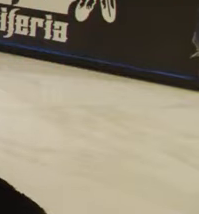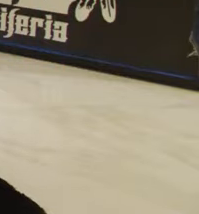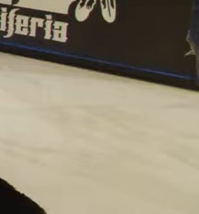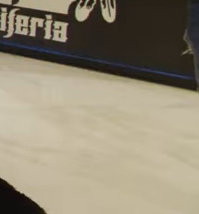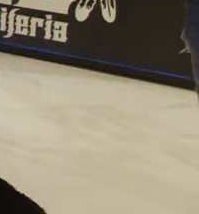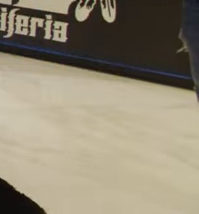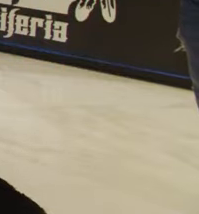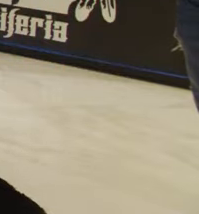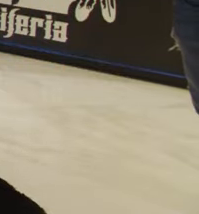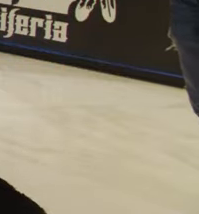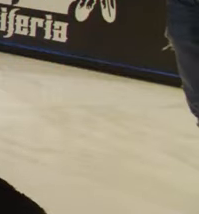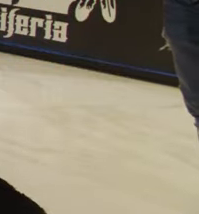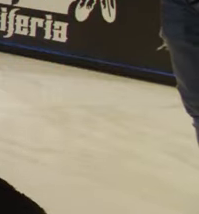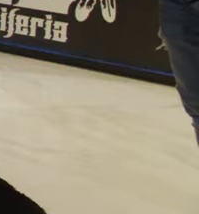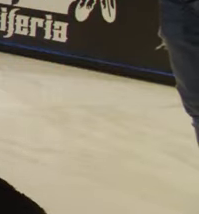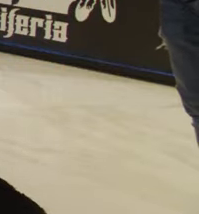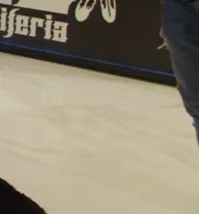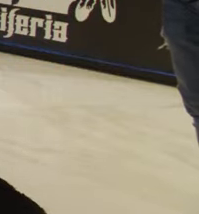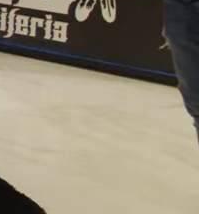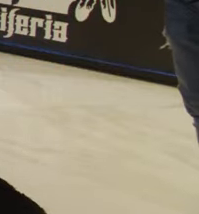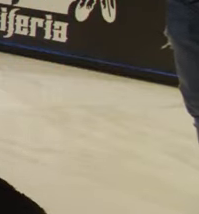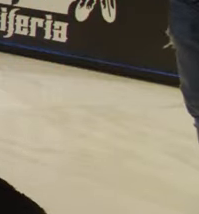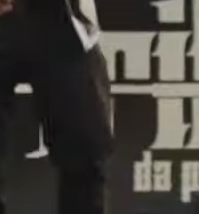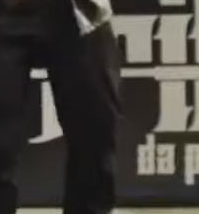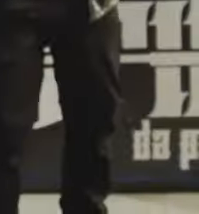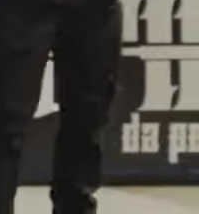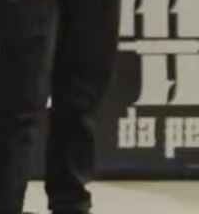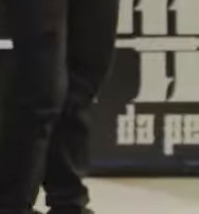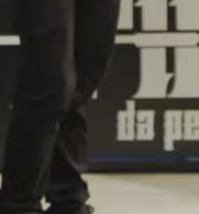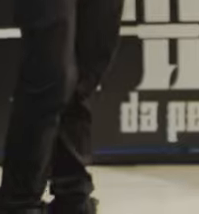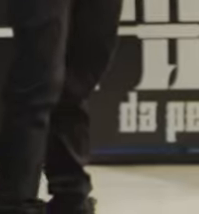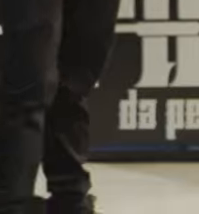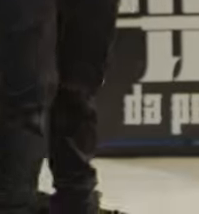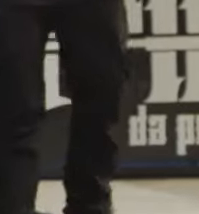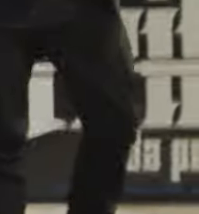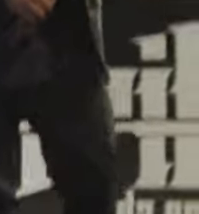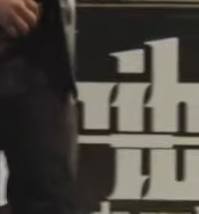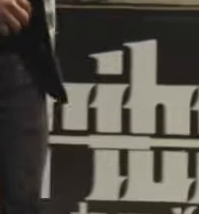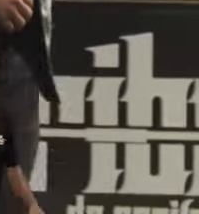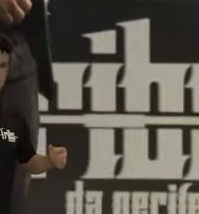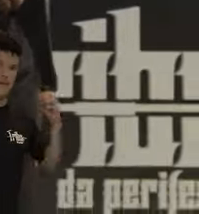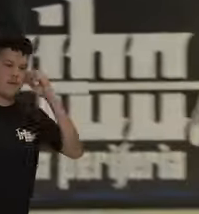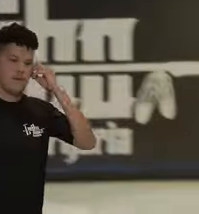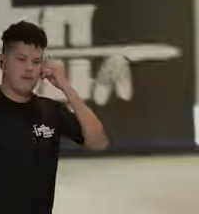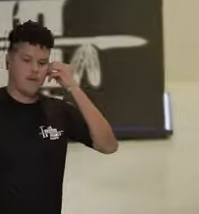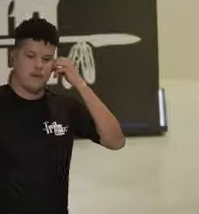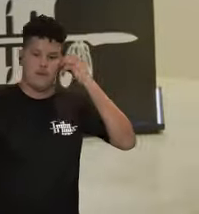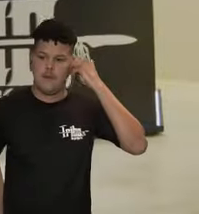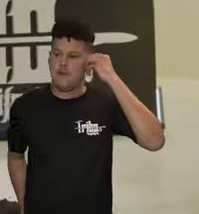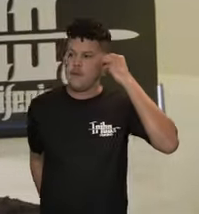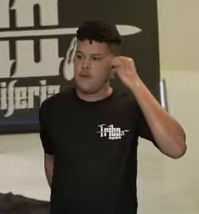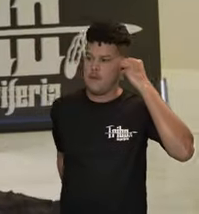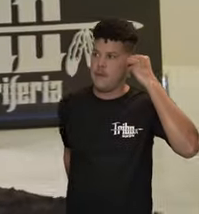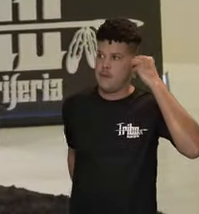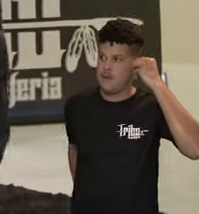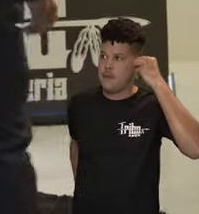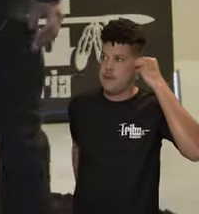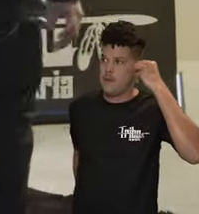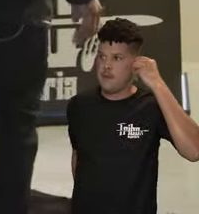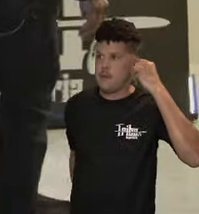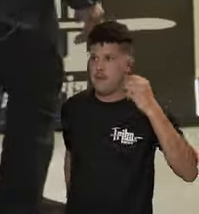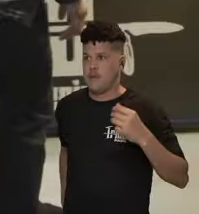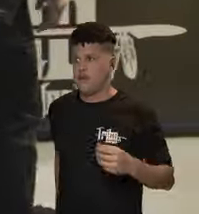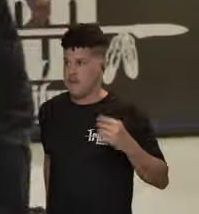Vamos pro sonho então, né, irmão? Ó, yo. E a visão tá cada dia mais ouro, né, velho? Tipo da periferia em casa aqui, assim, ó.